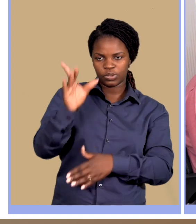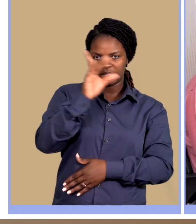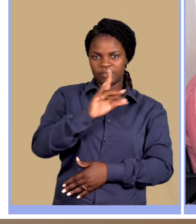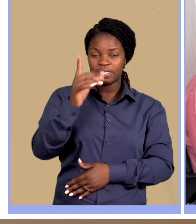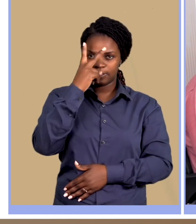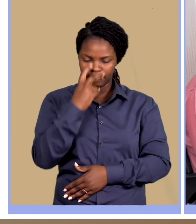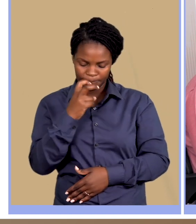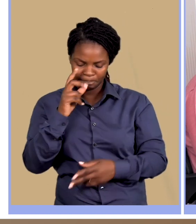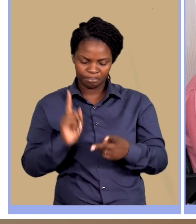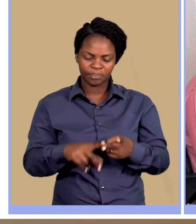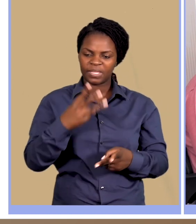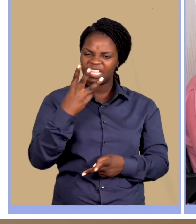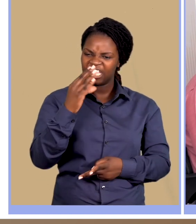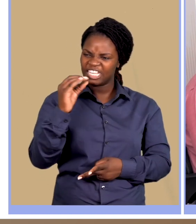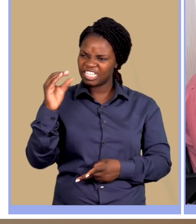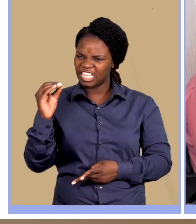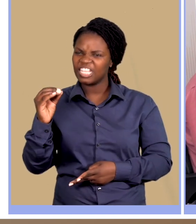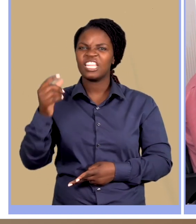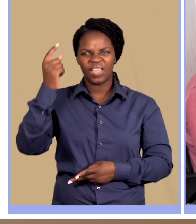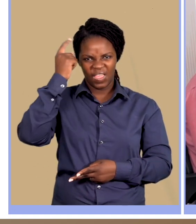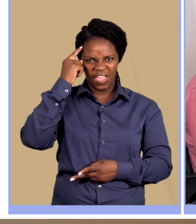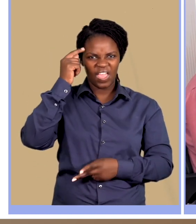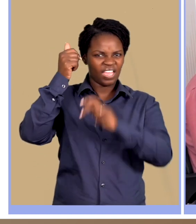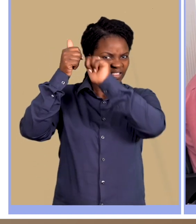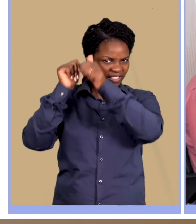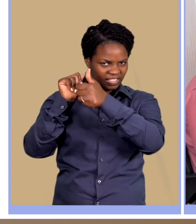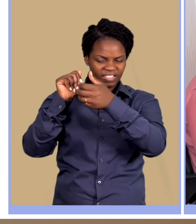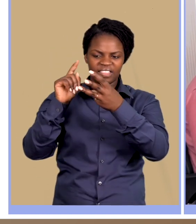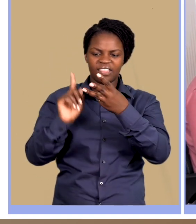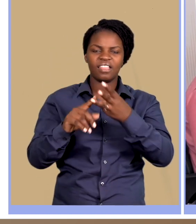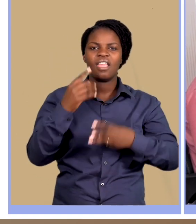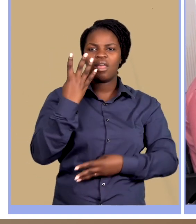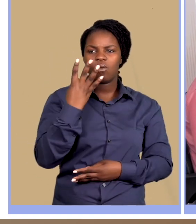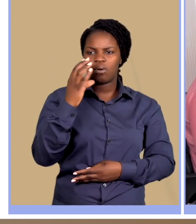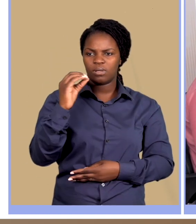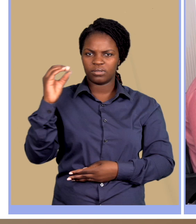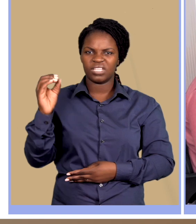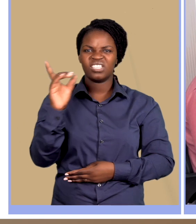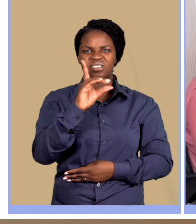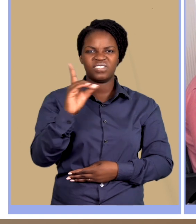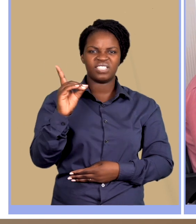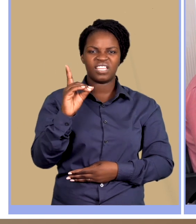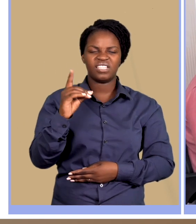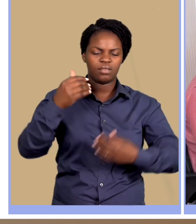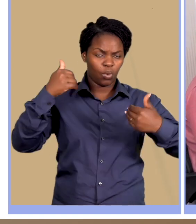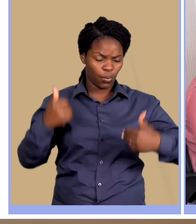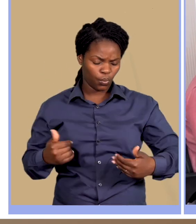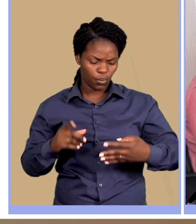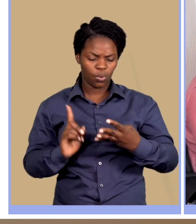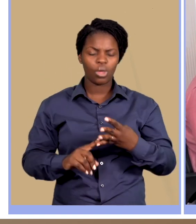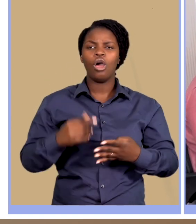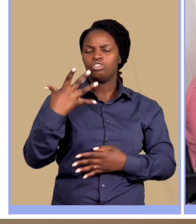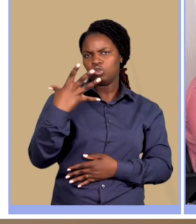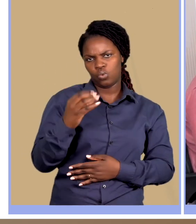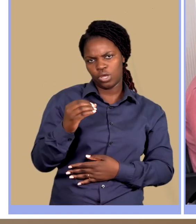intelectual, 400 são pessoas com deficiência física e 50 são pessoas com deficiência auditiva. Quando estou a